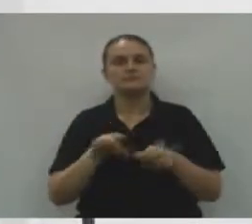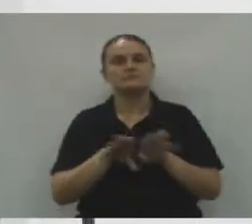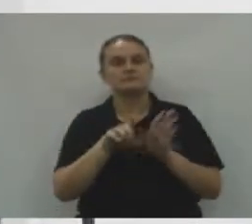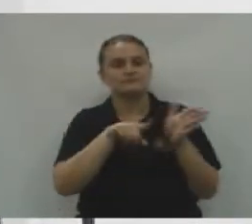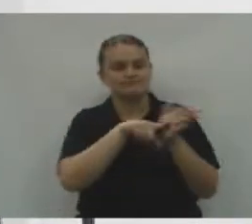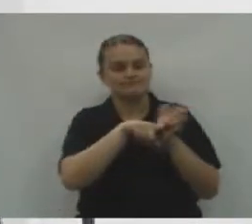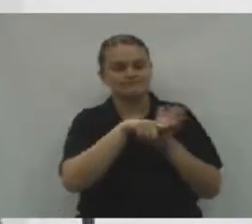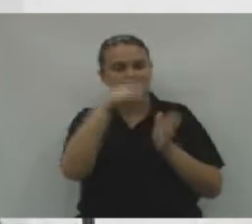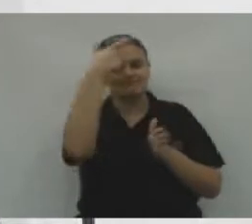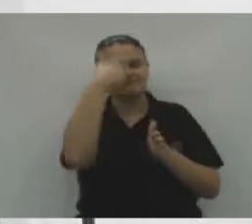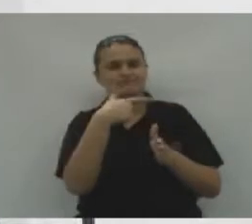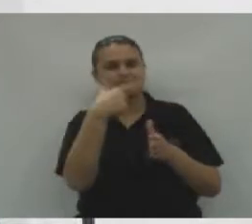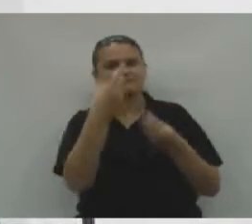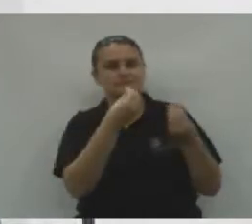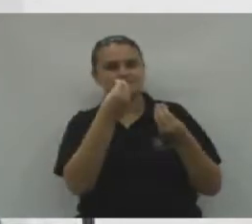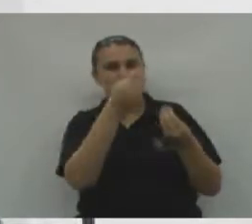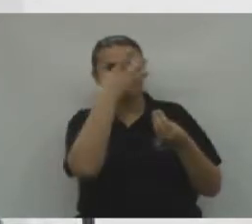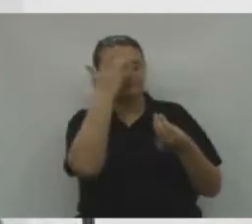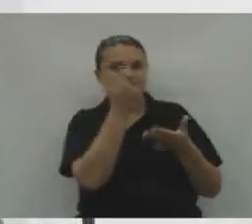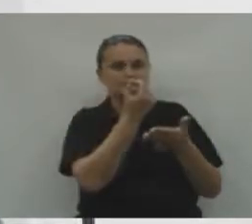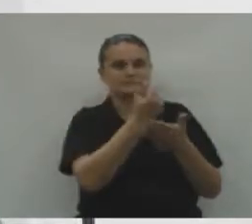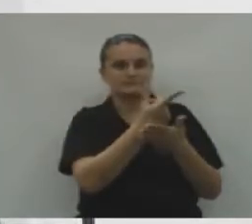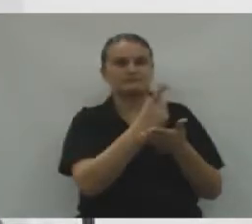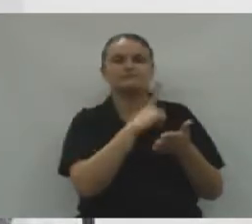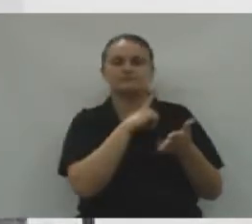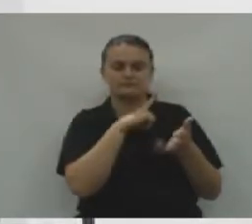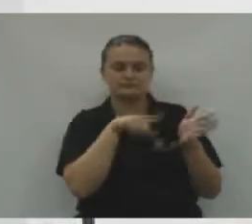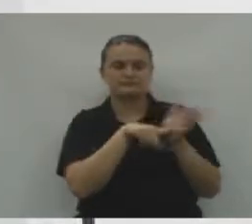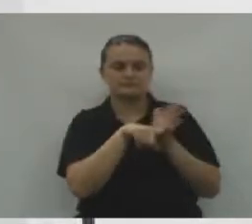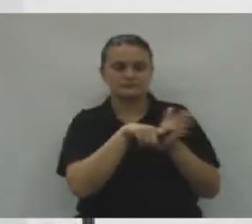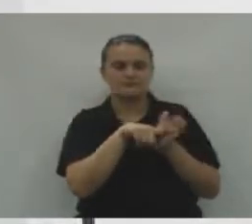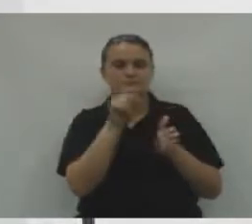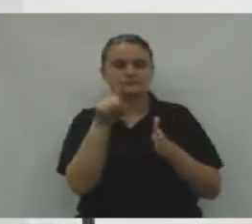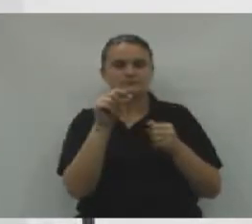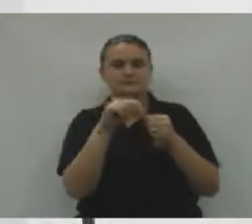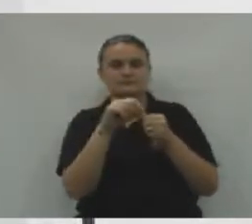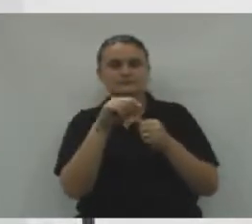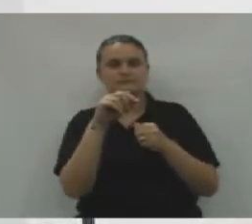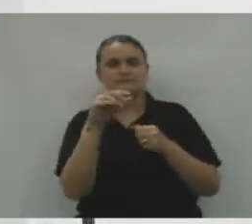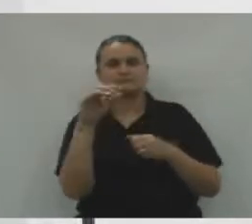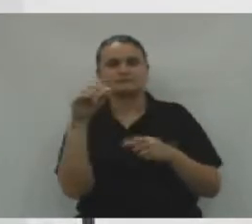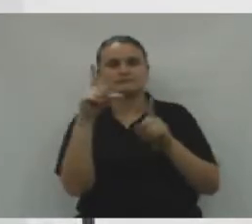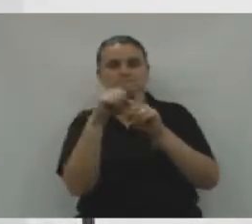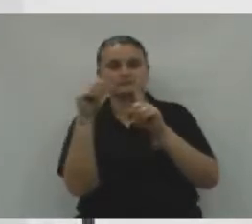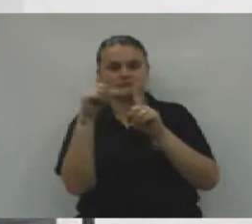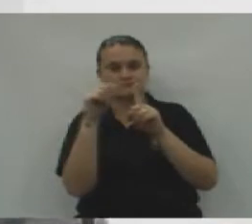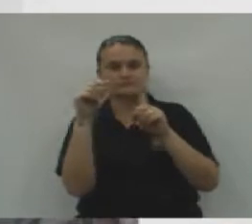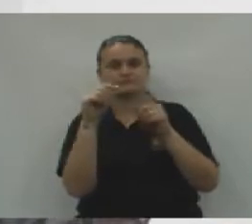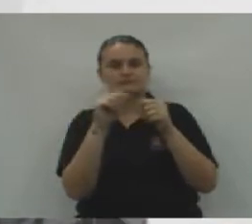de comportamento do consumidor. A gente tem essa pesquisa, foi feita pelo Instituto Federal.